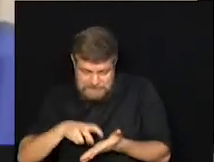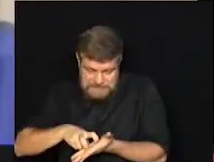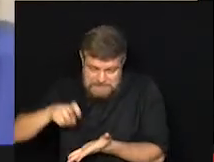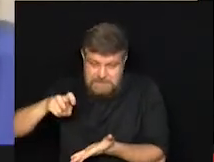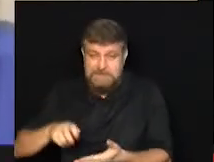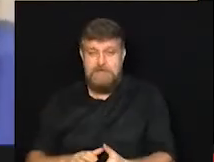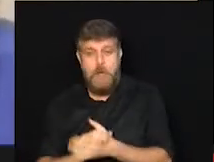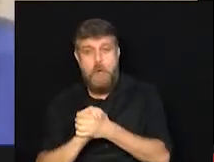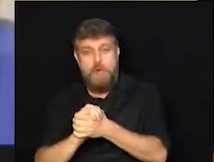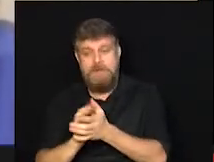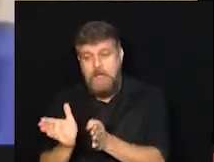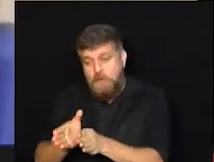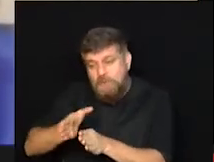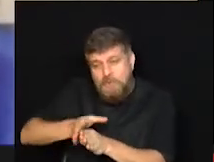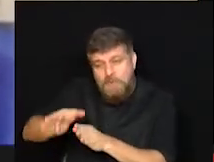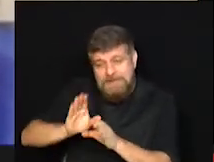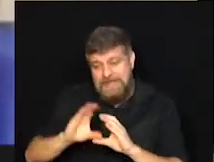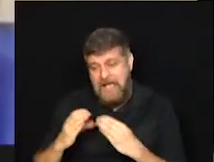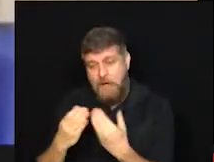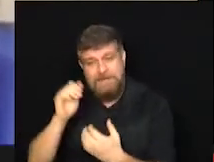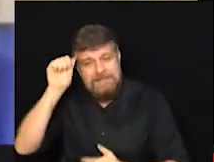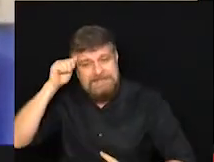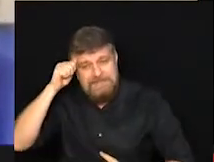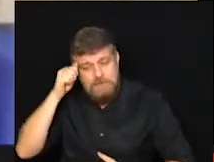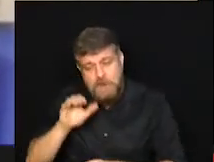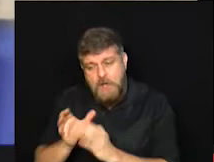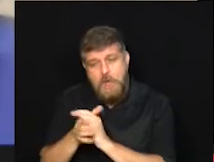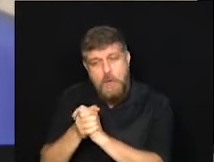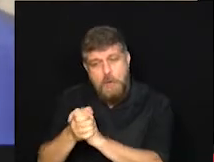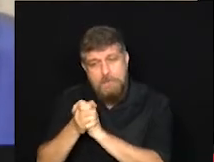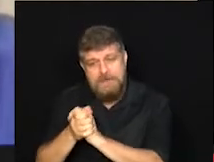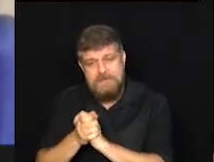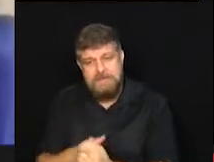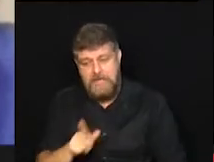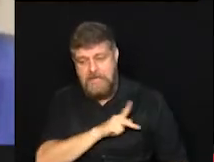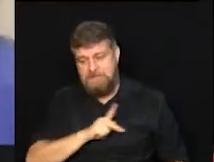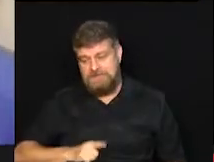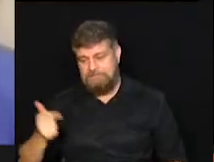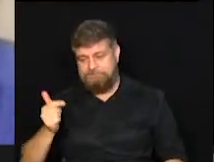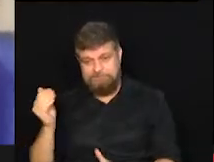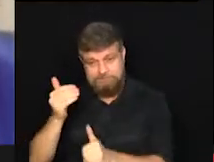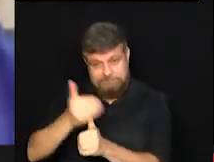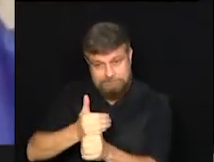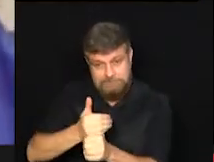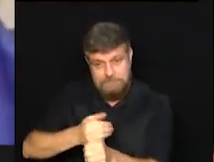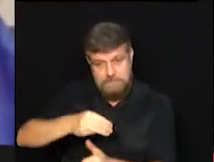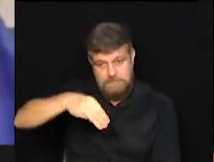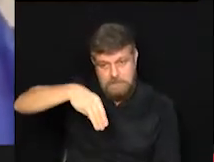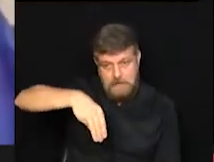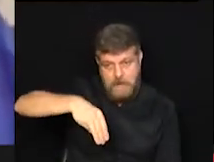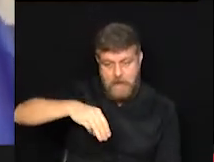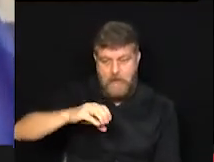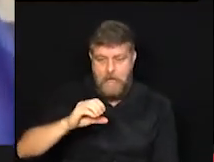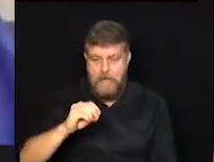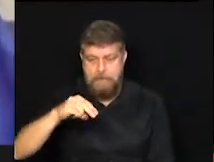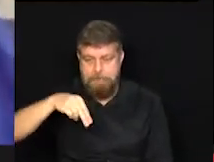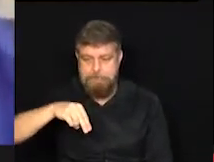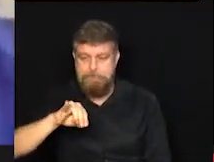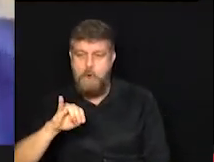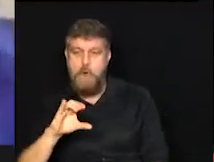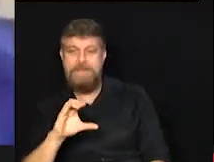representante do Conselho da Comunidade Negra de Campinas, a vice-presidente, a Mônica, representando aqui o pai